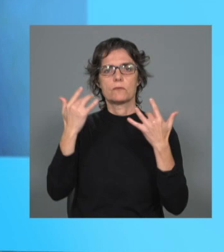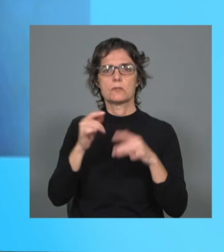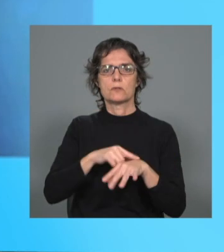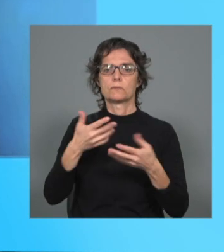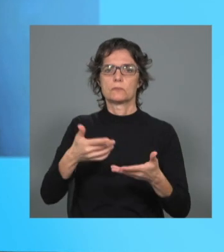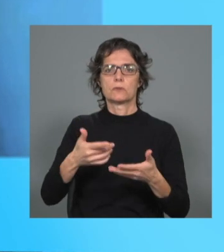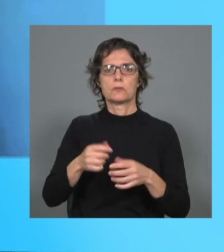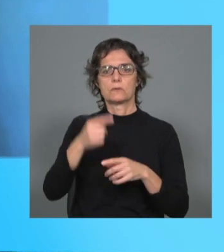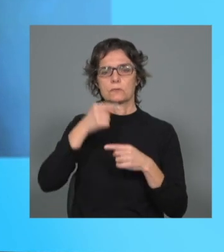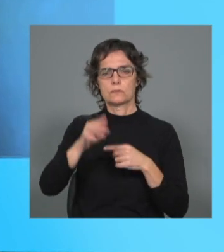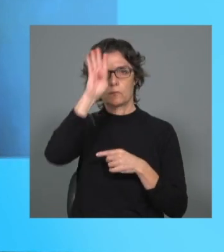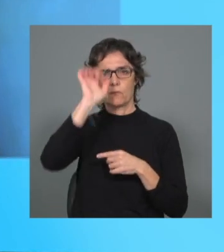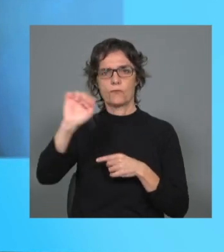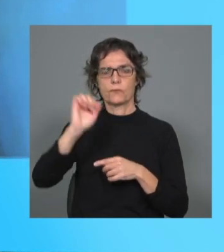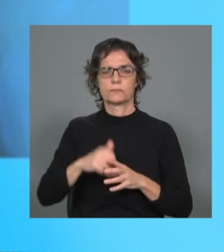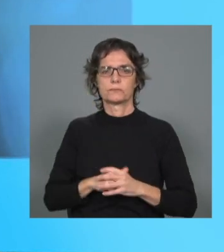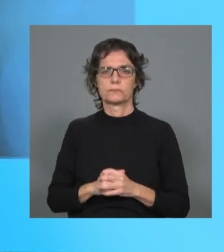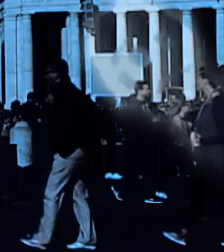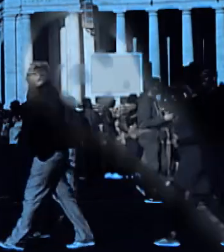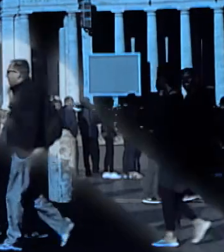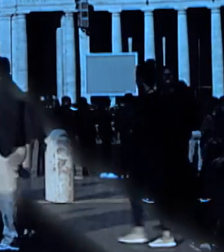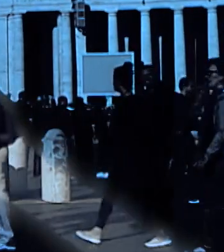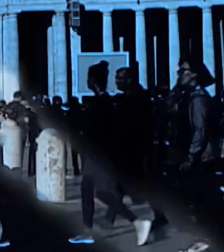começar pela Semana do Papa Francisco.